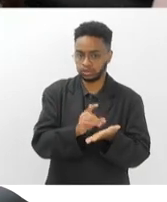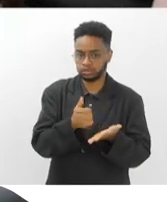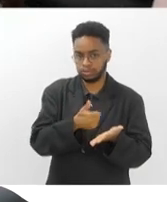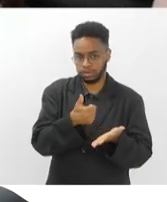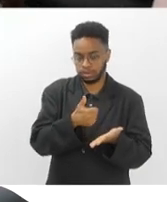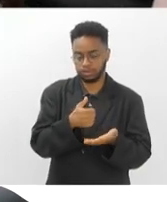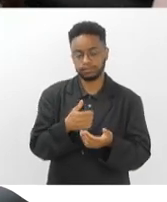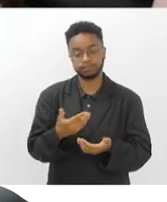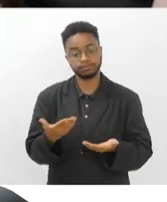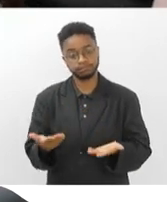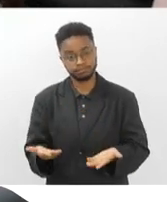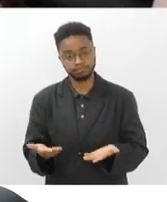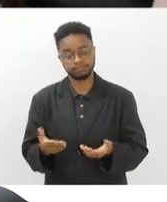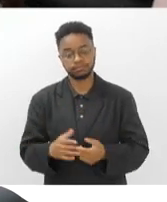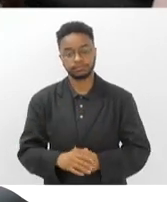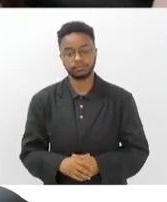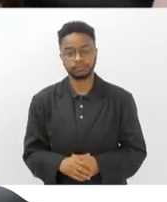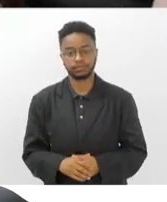Reza